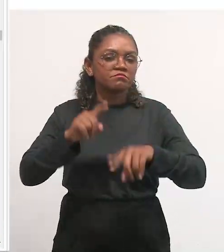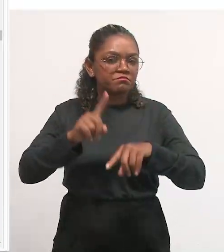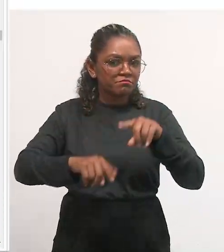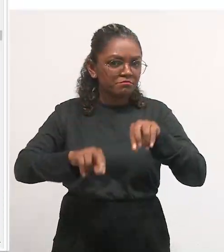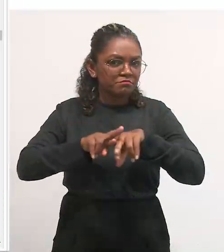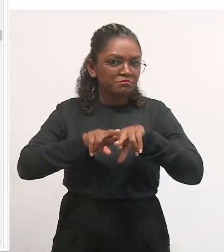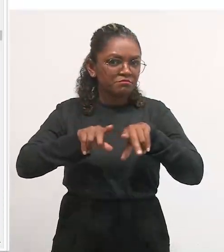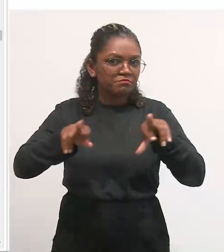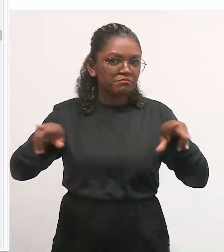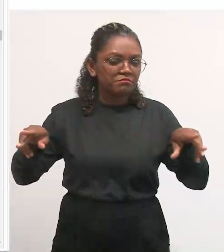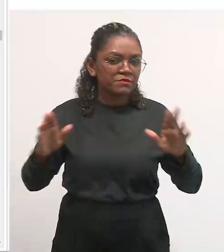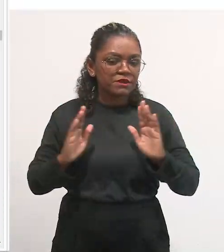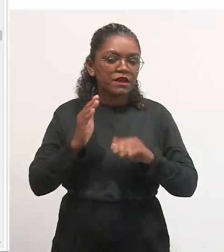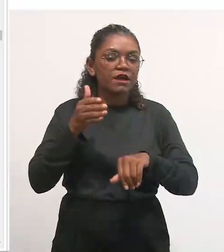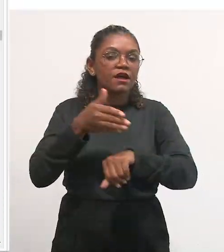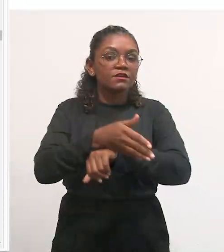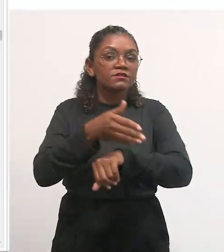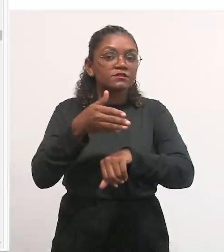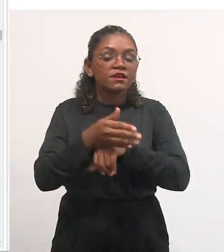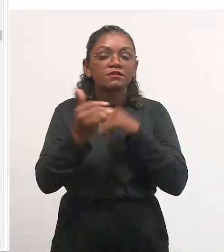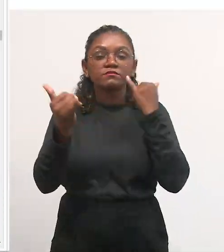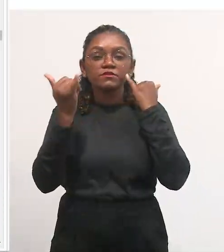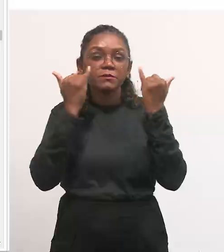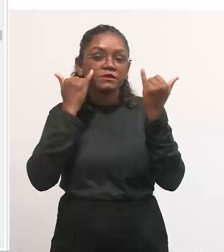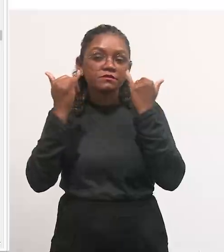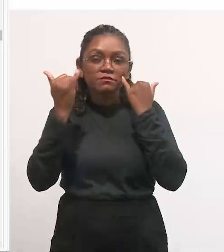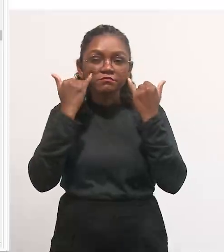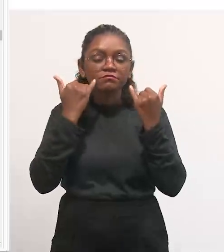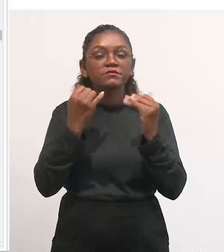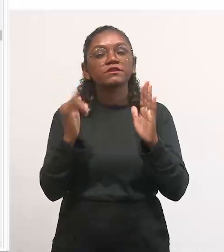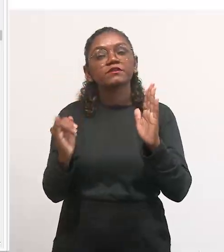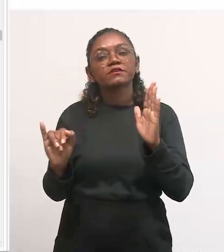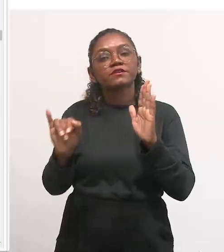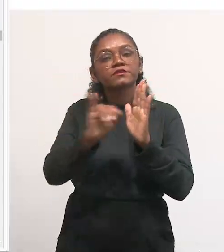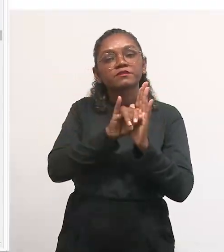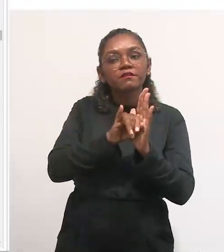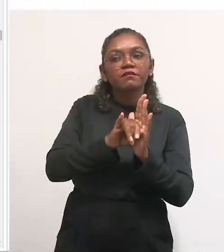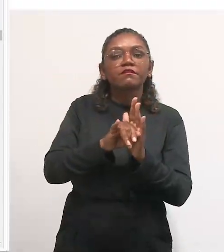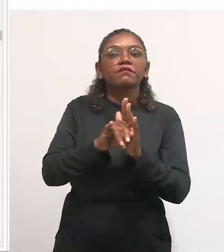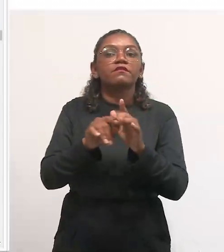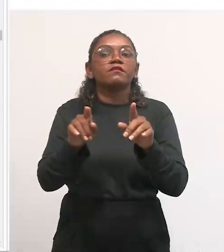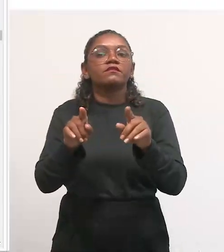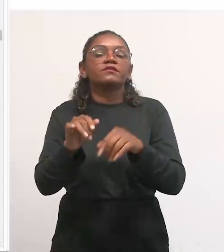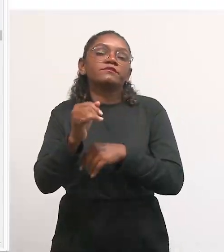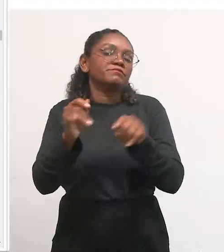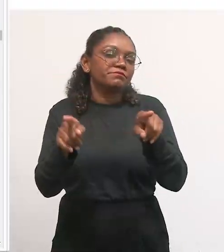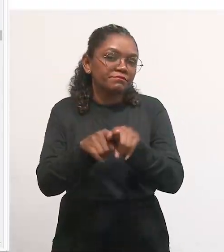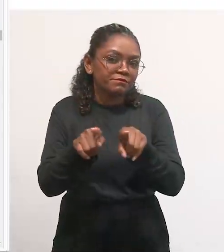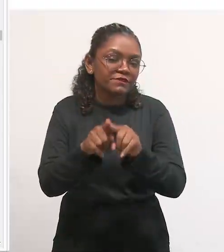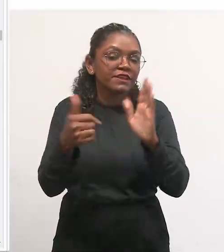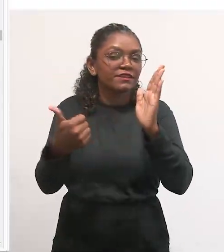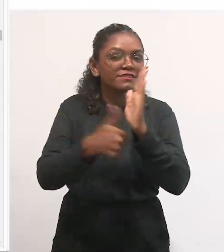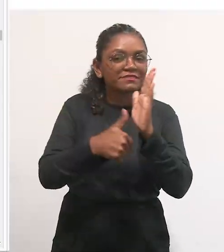à informação, à identidade, documentos como a carteira de trabalho, etc. E a habilitação profissional, que é uma